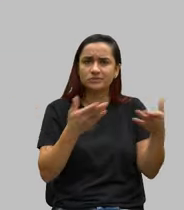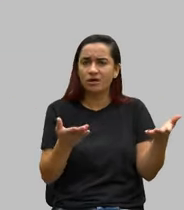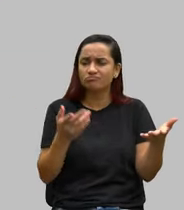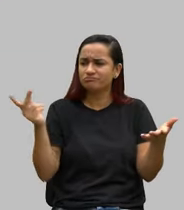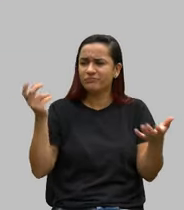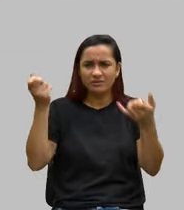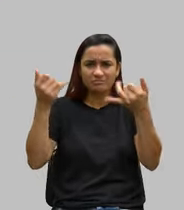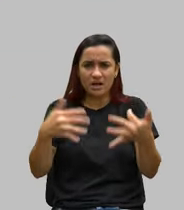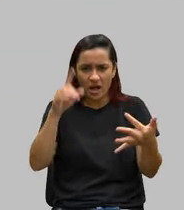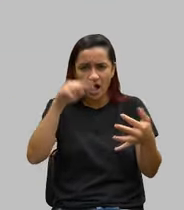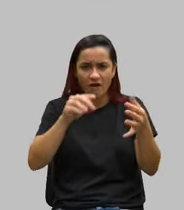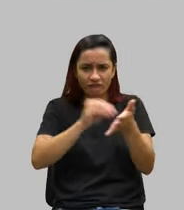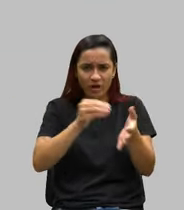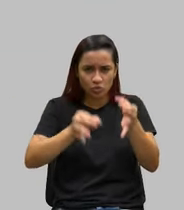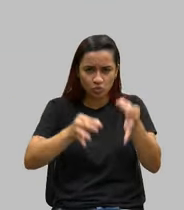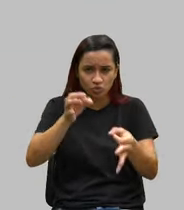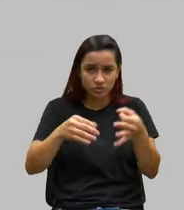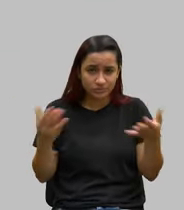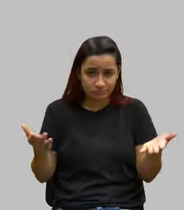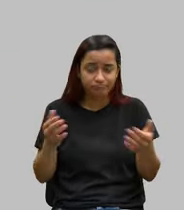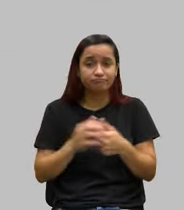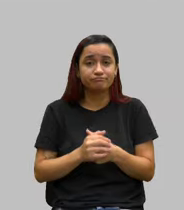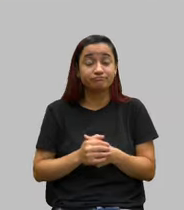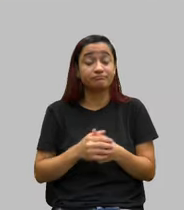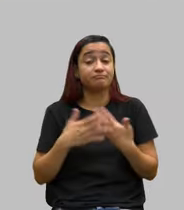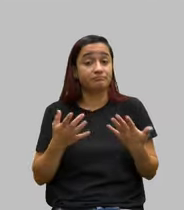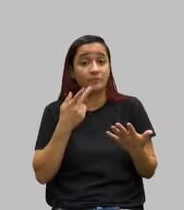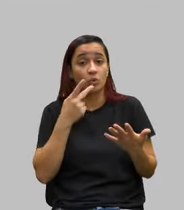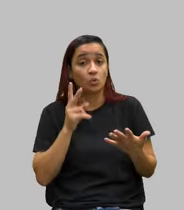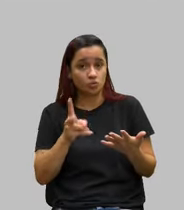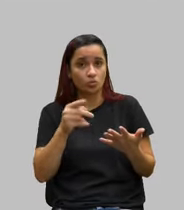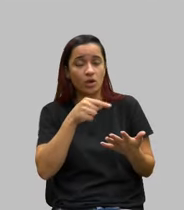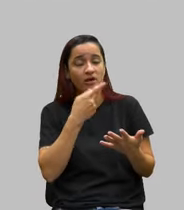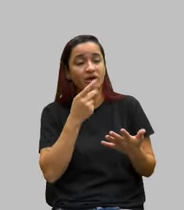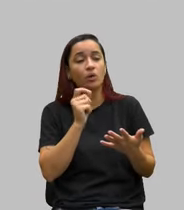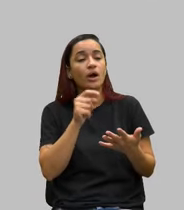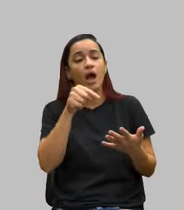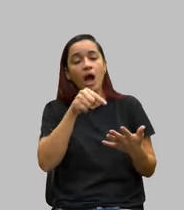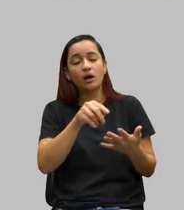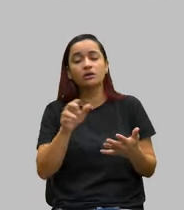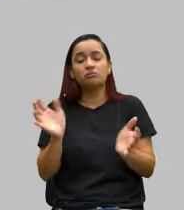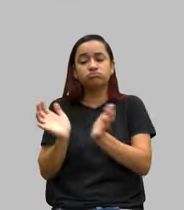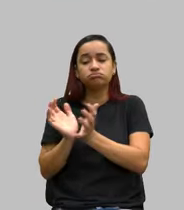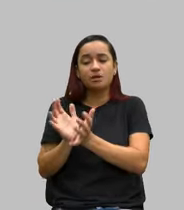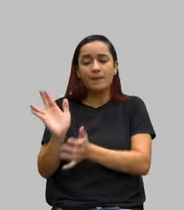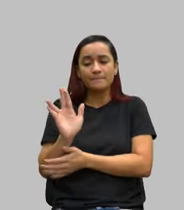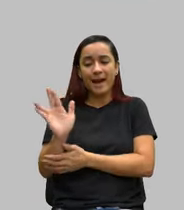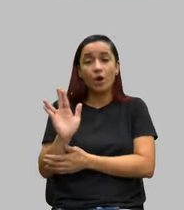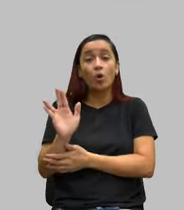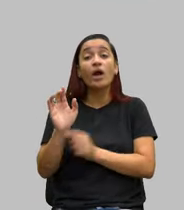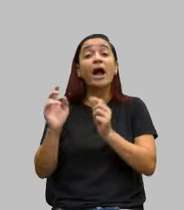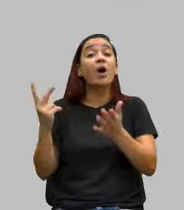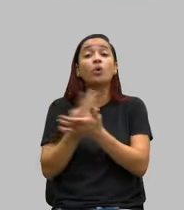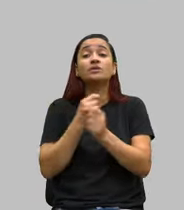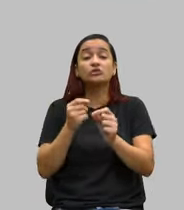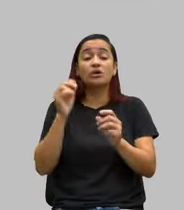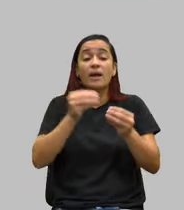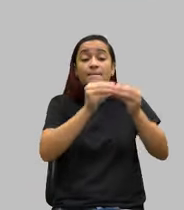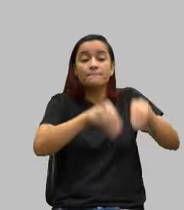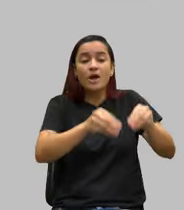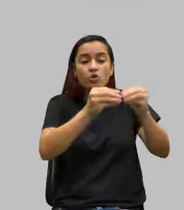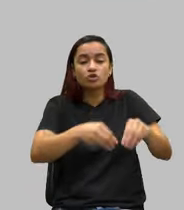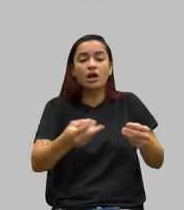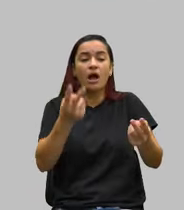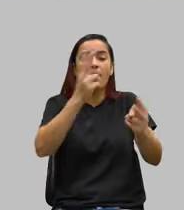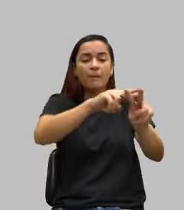aí ele continua a criminalização da maconha tem contribuído para o encarceramento em massa e a violência